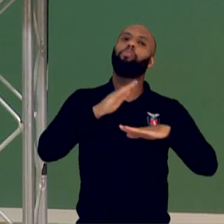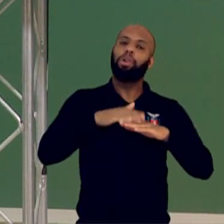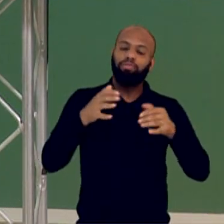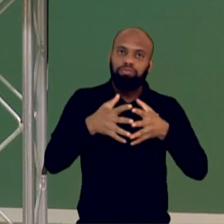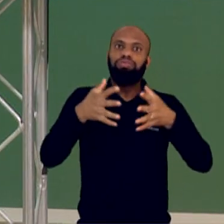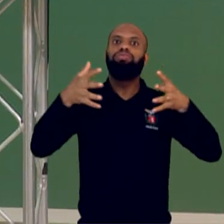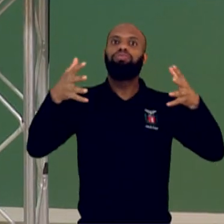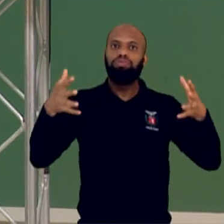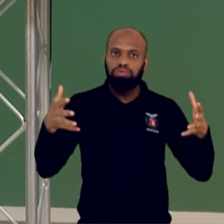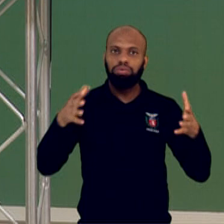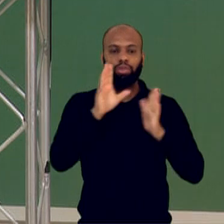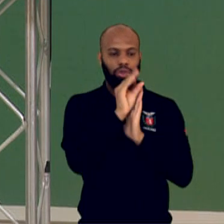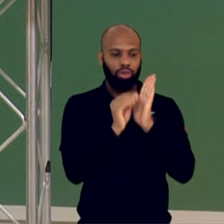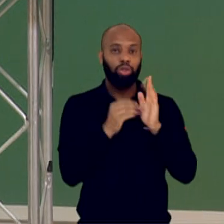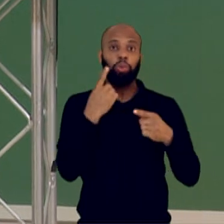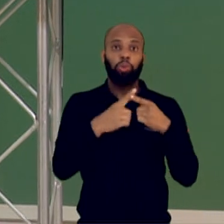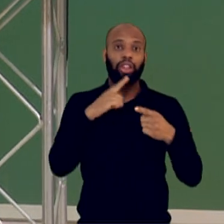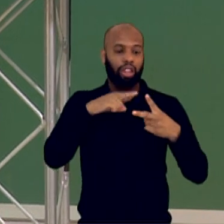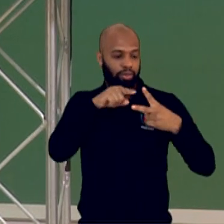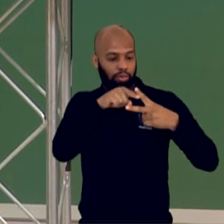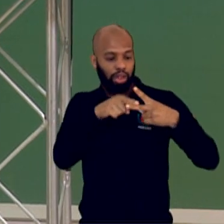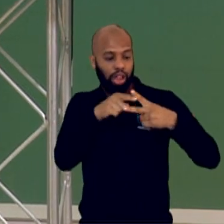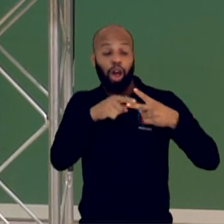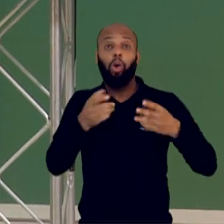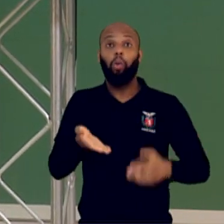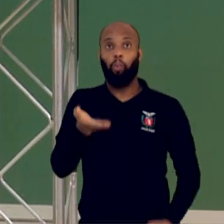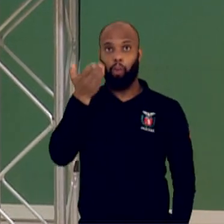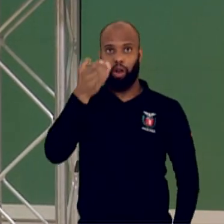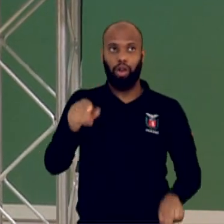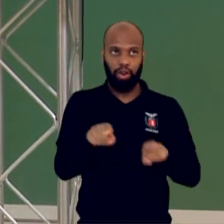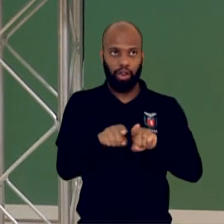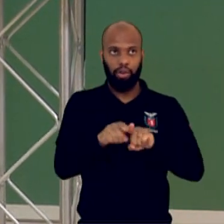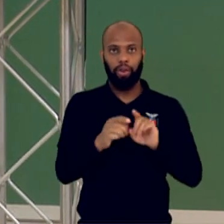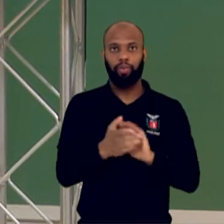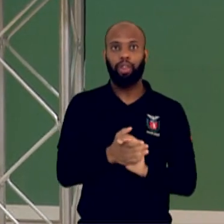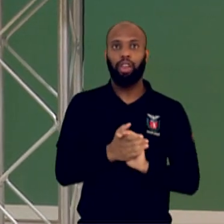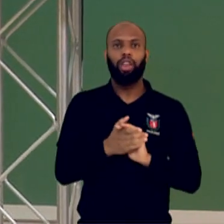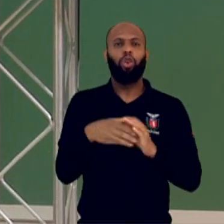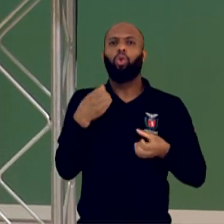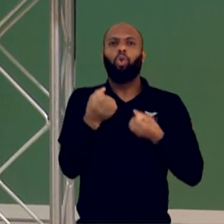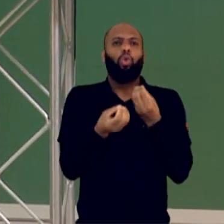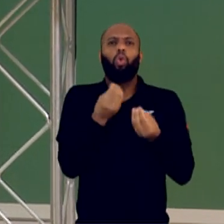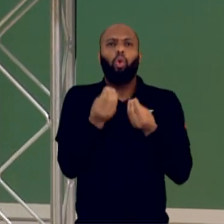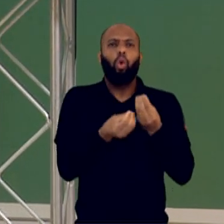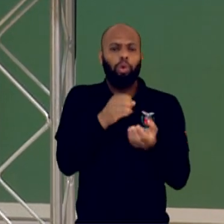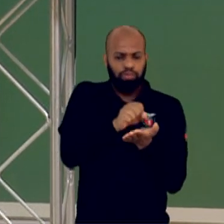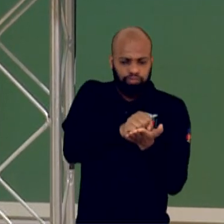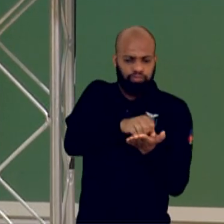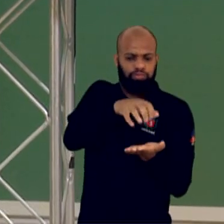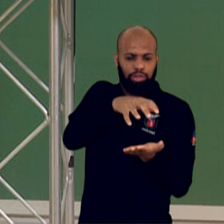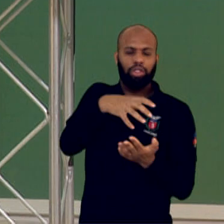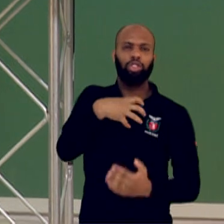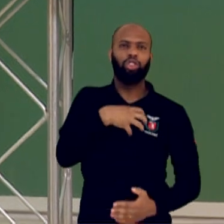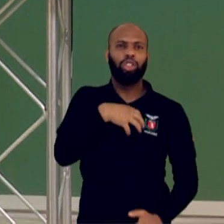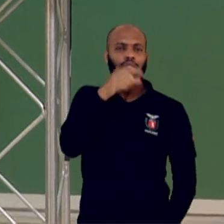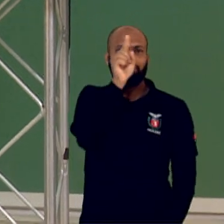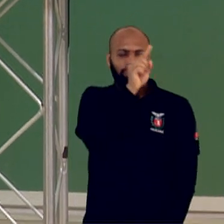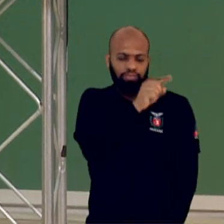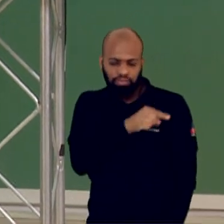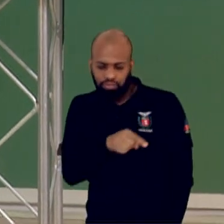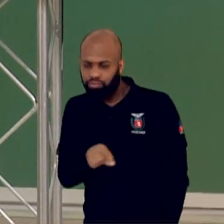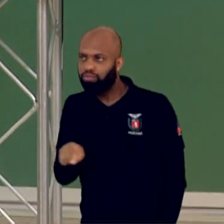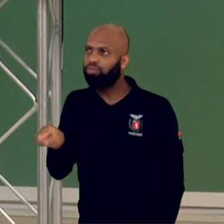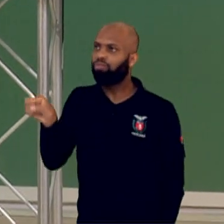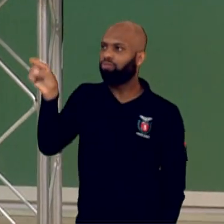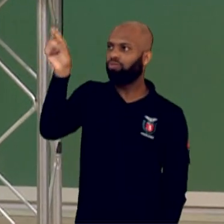com ângulos maiores. Tá? Então, apresentando aqui para vocês, geometricamente, como que é representada a circunferência